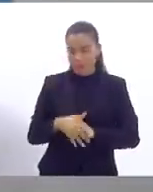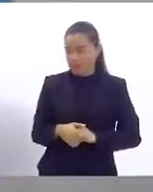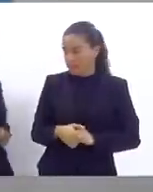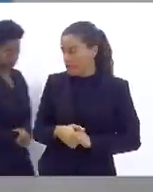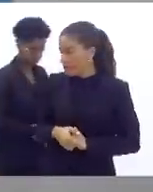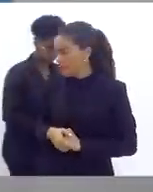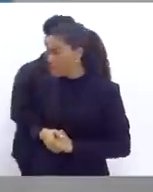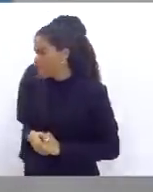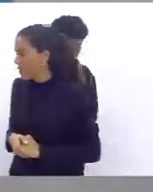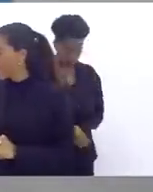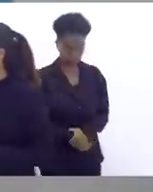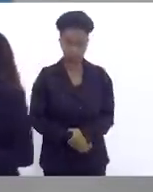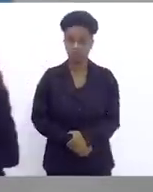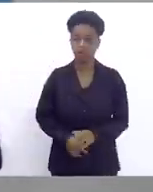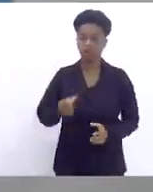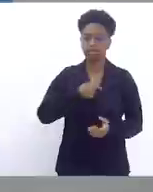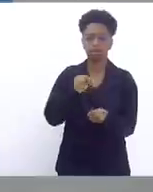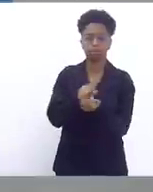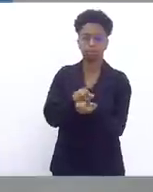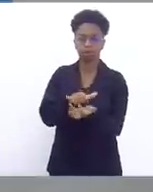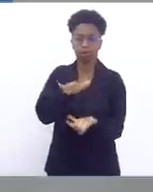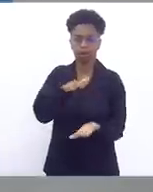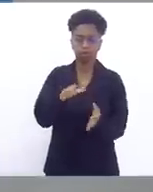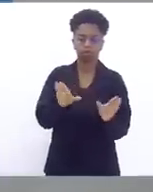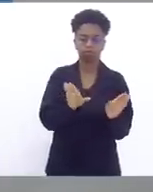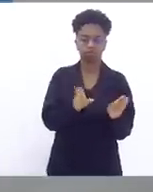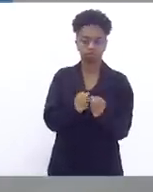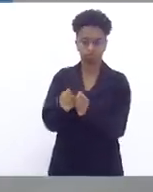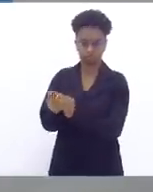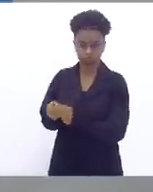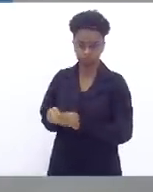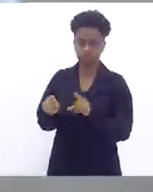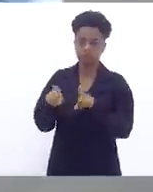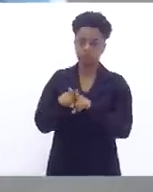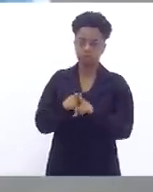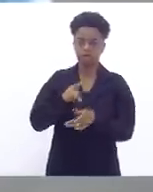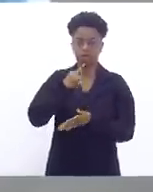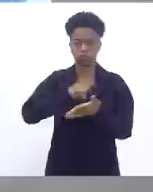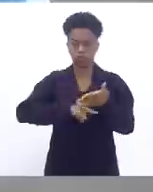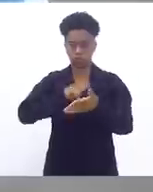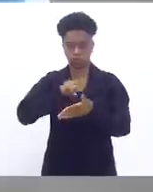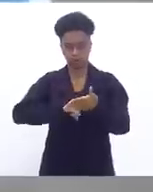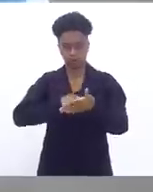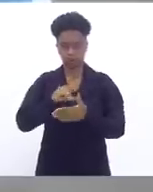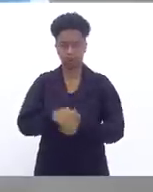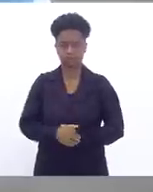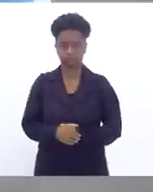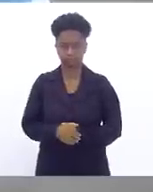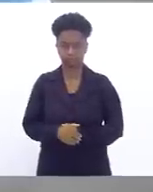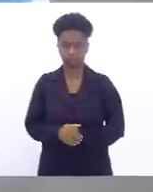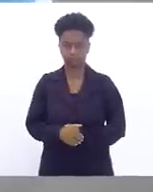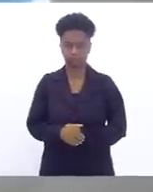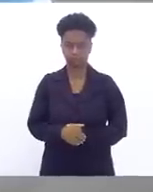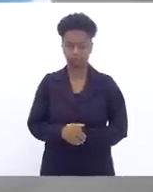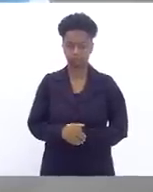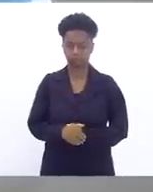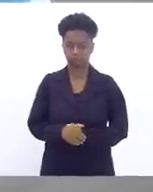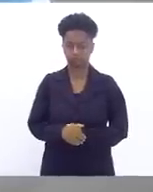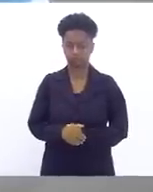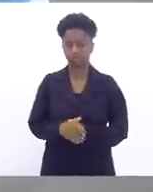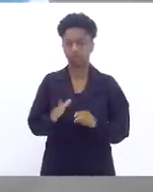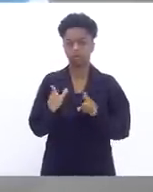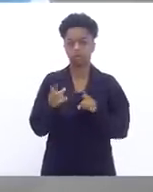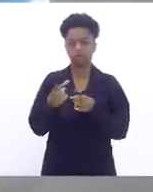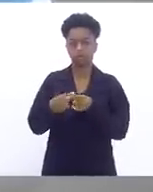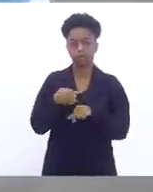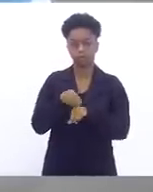até faz a juntada aqui é de um documento né que diz assim